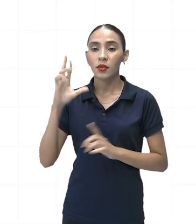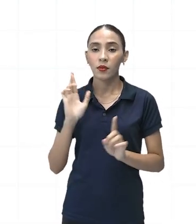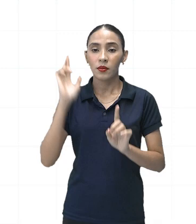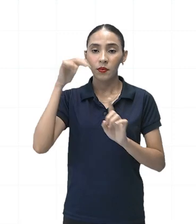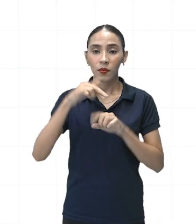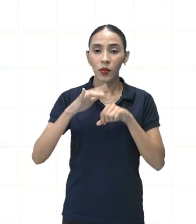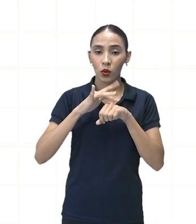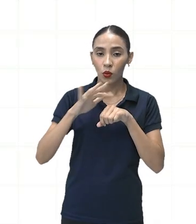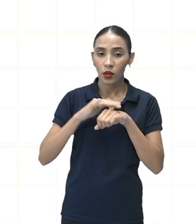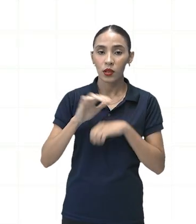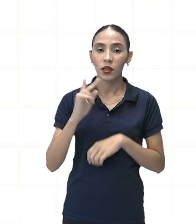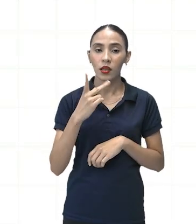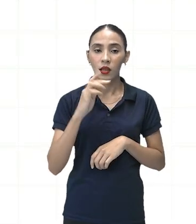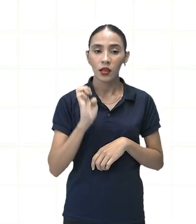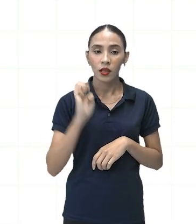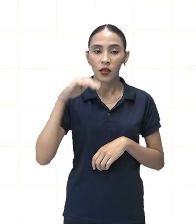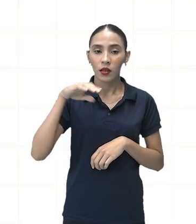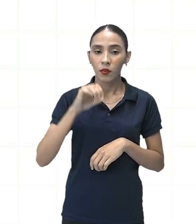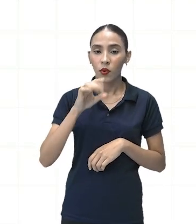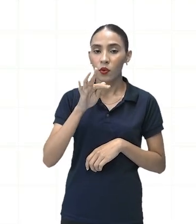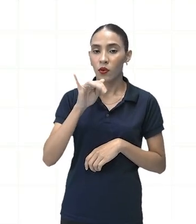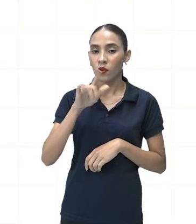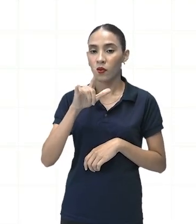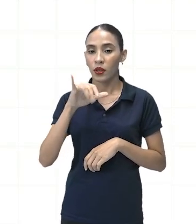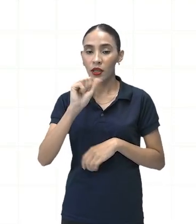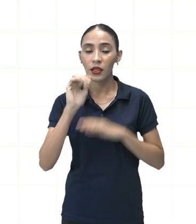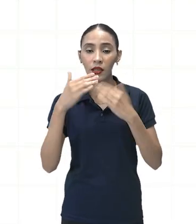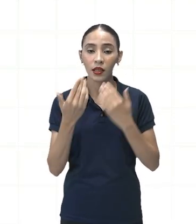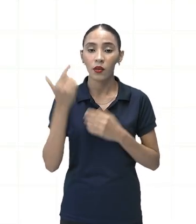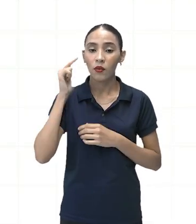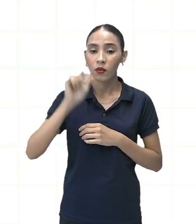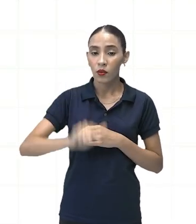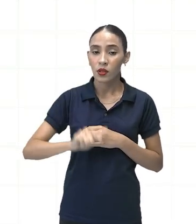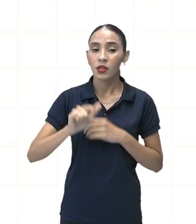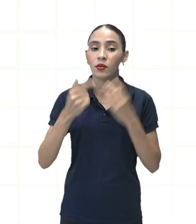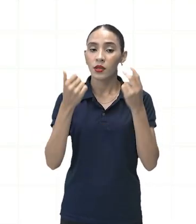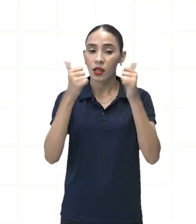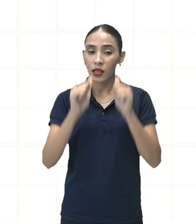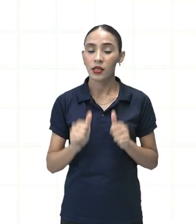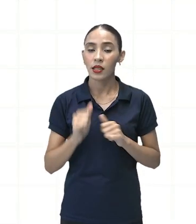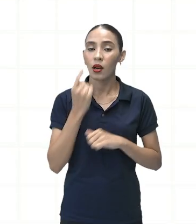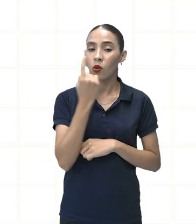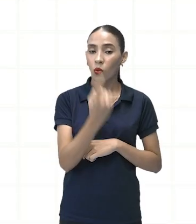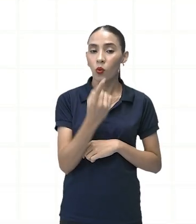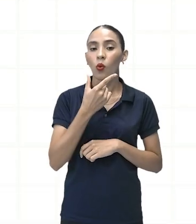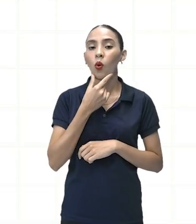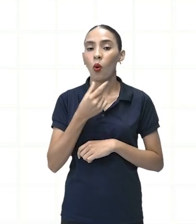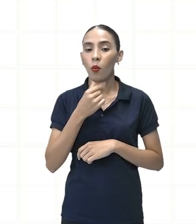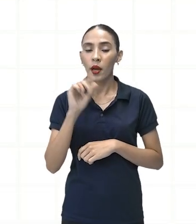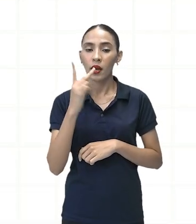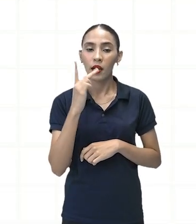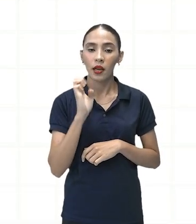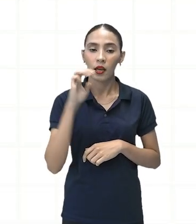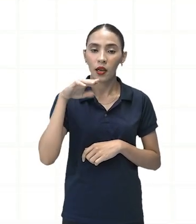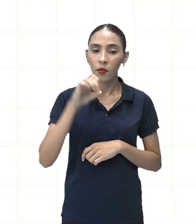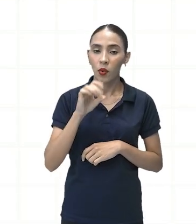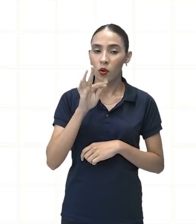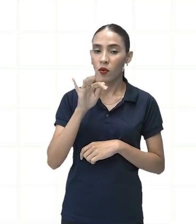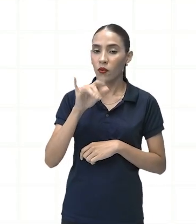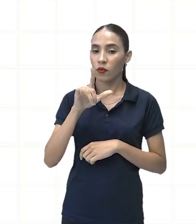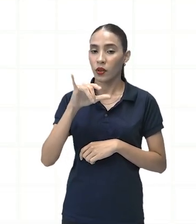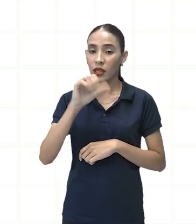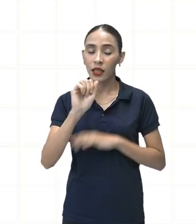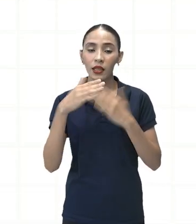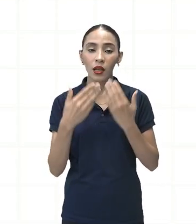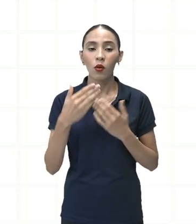da doença hemofilia. Nela, quando nós consideramos, no caso de um homem com hemofilia, vejam só, o pai